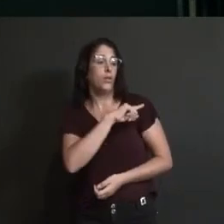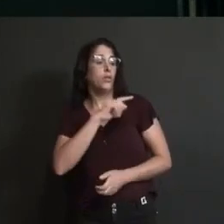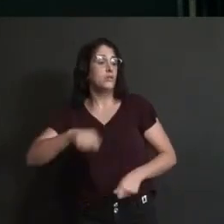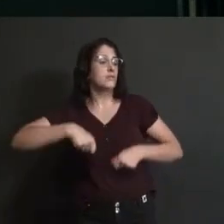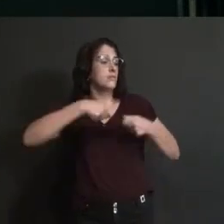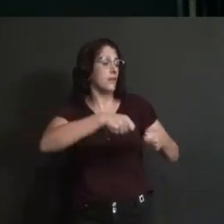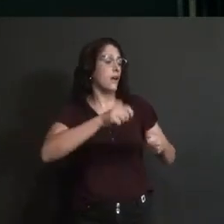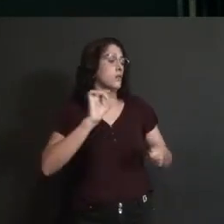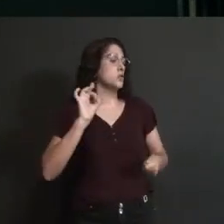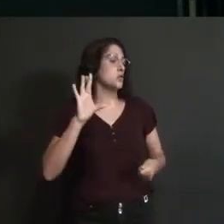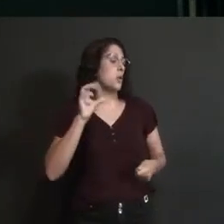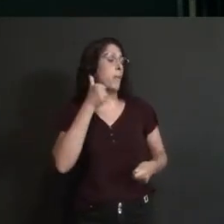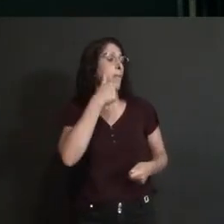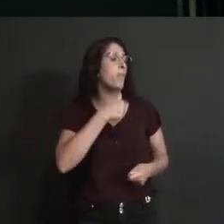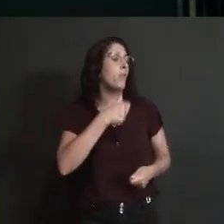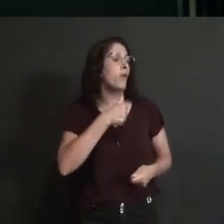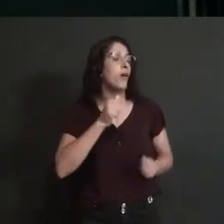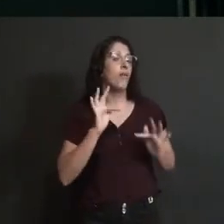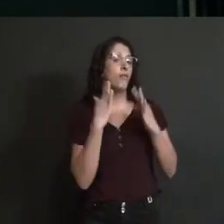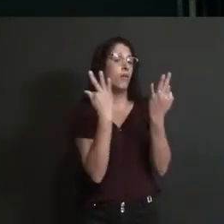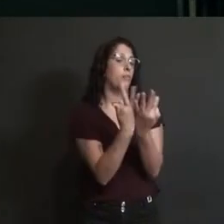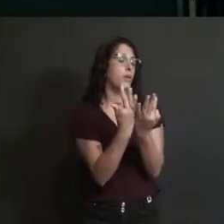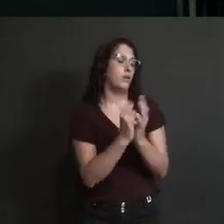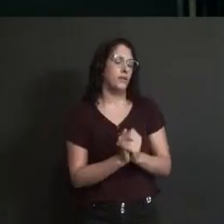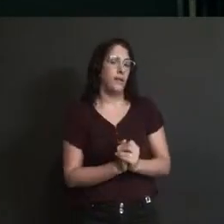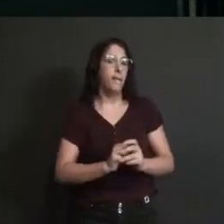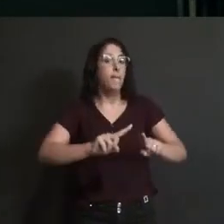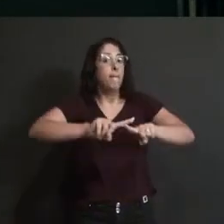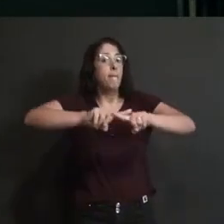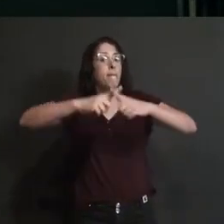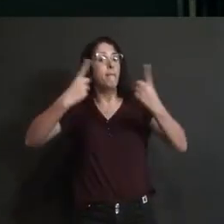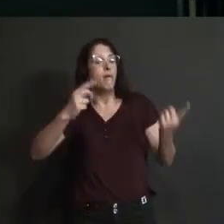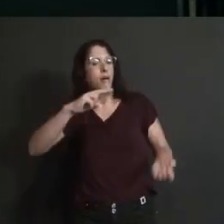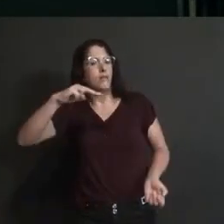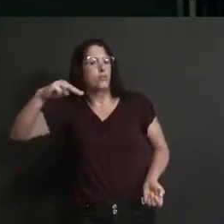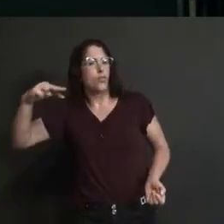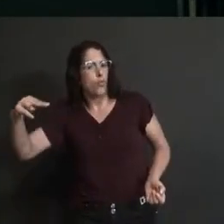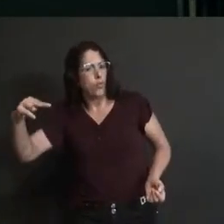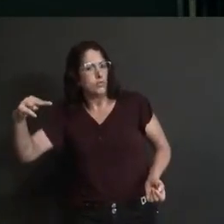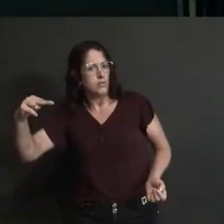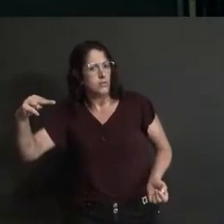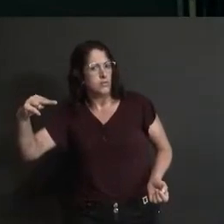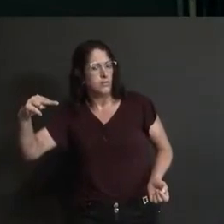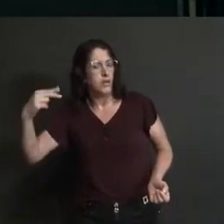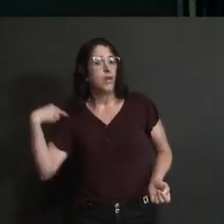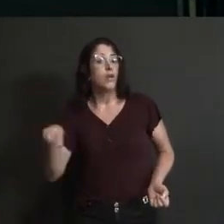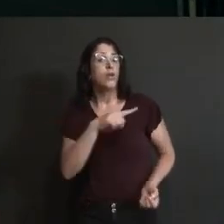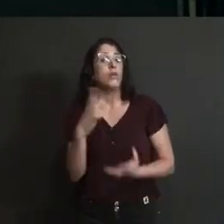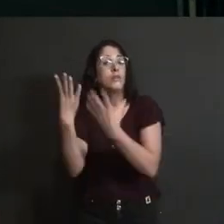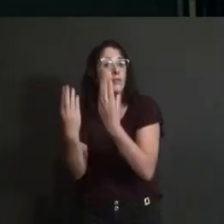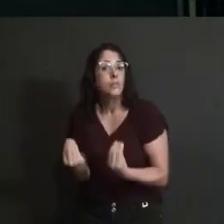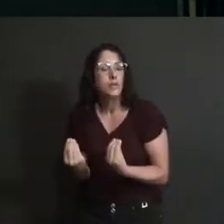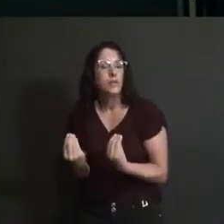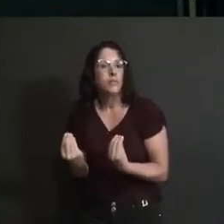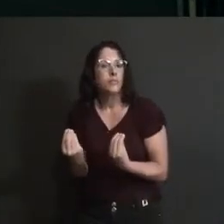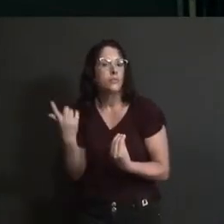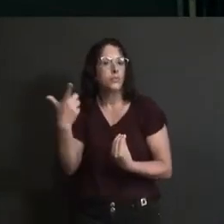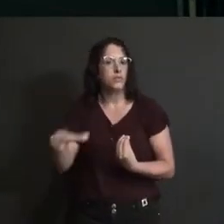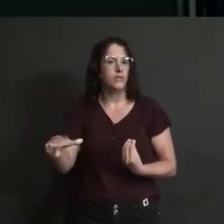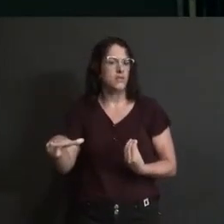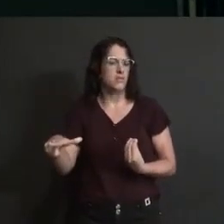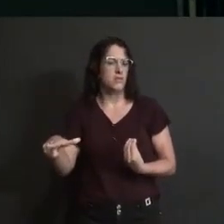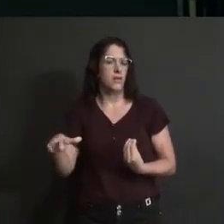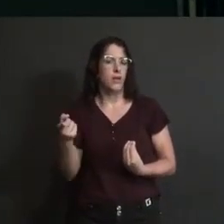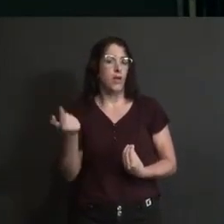os despojos, o ouro, o gado, tudo vai ficar para nós, que nós fomos